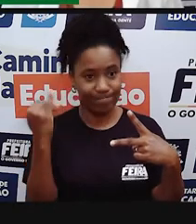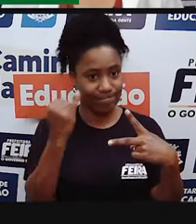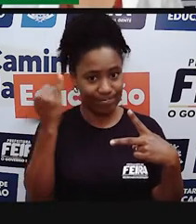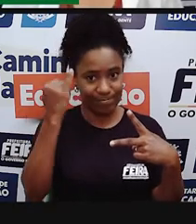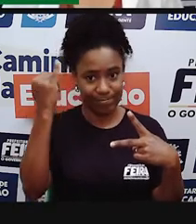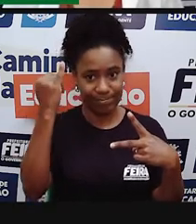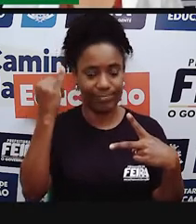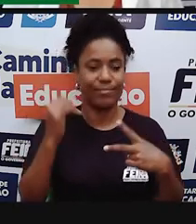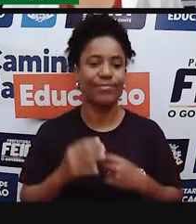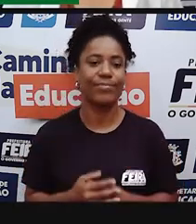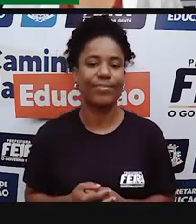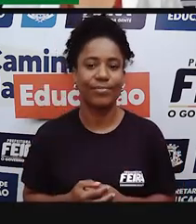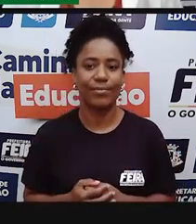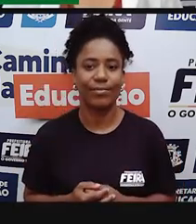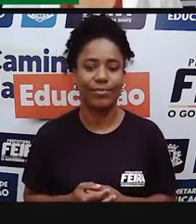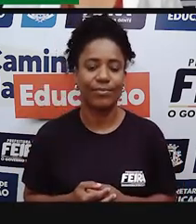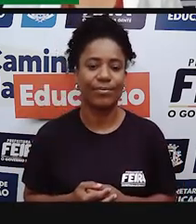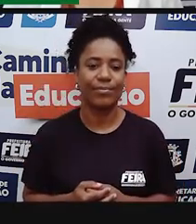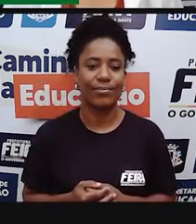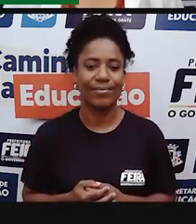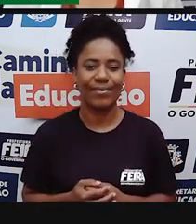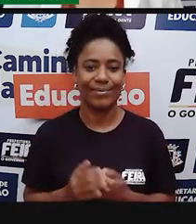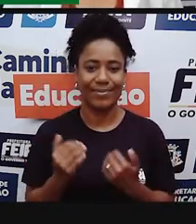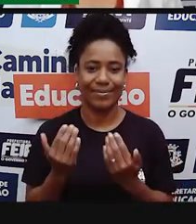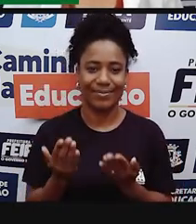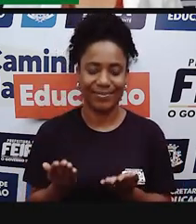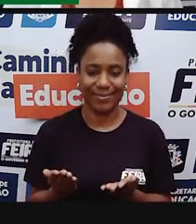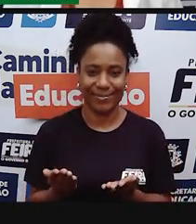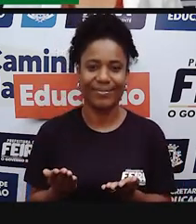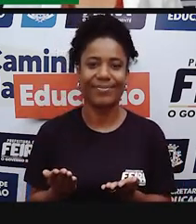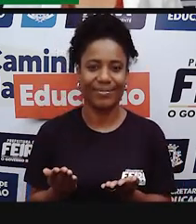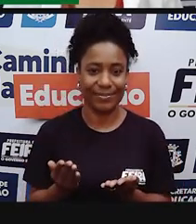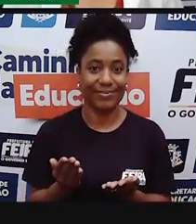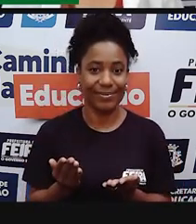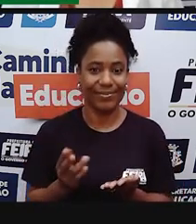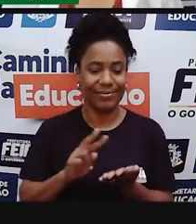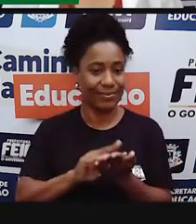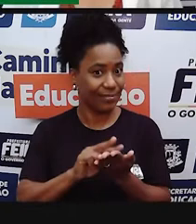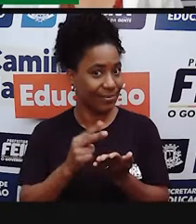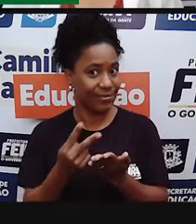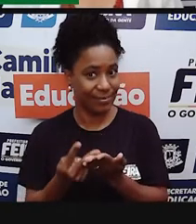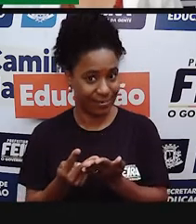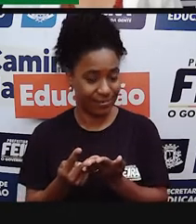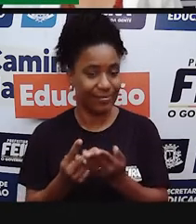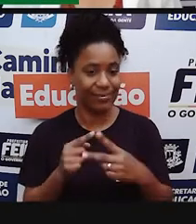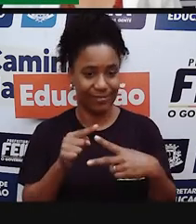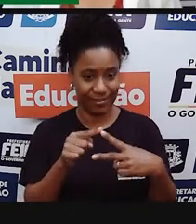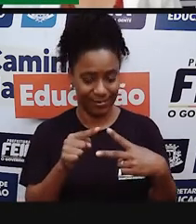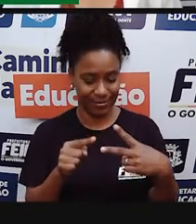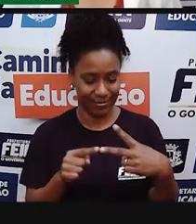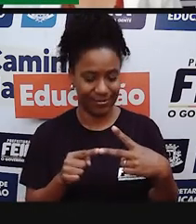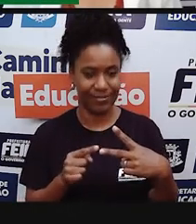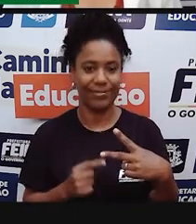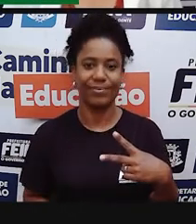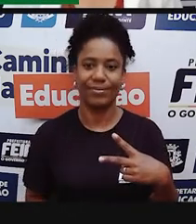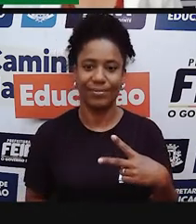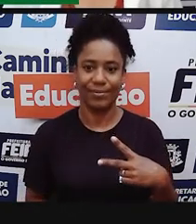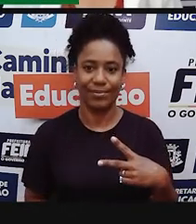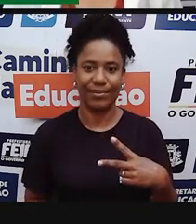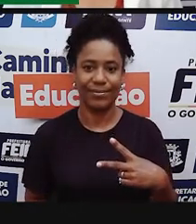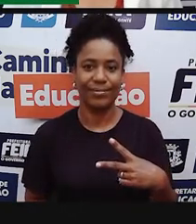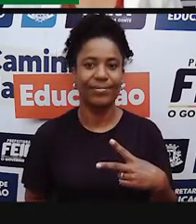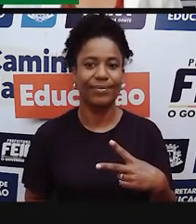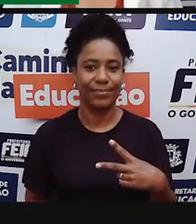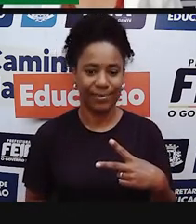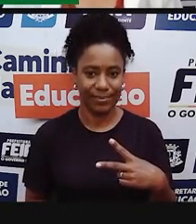outro eo make a presentation about umas pele o outro e-mail apresentei chamar o